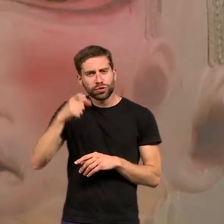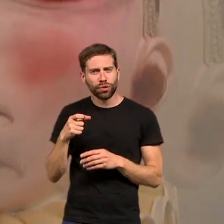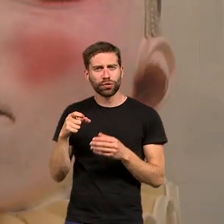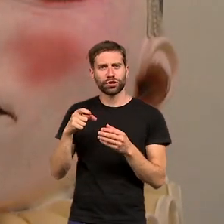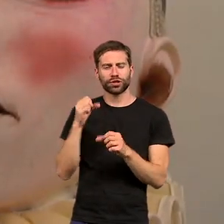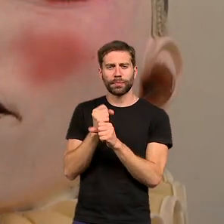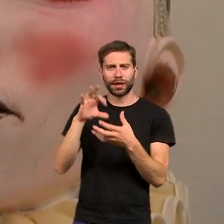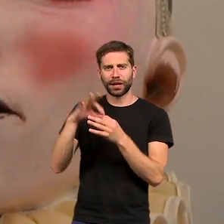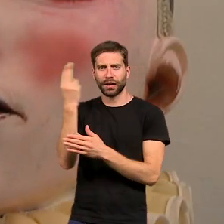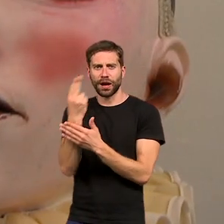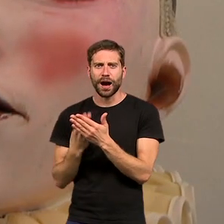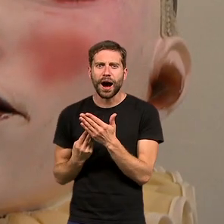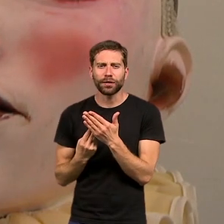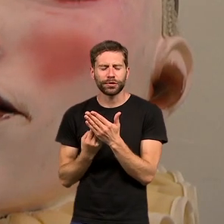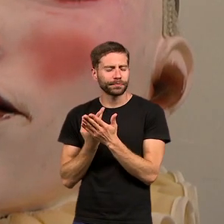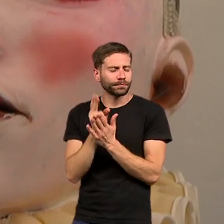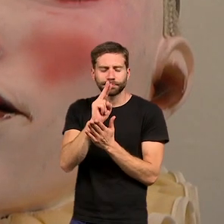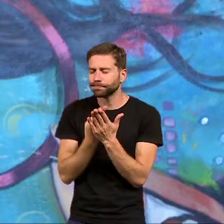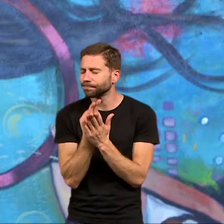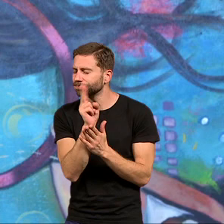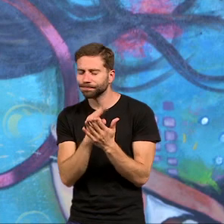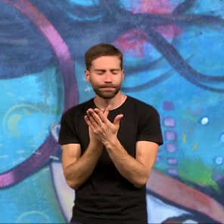quando estão à procura